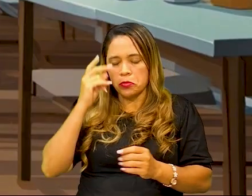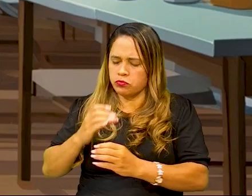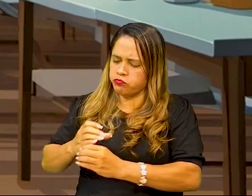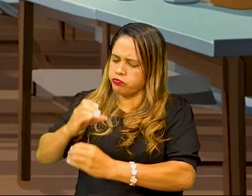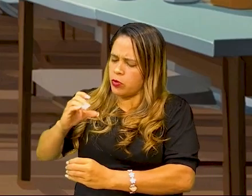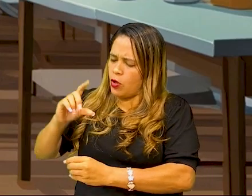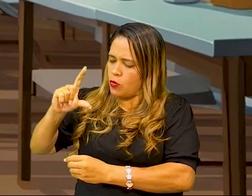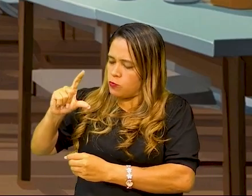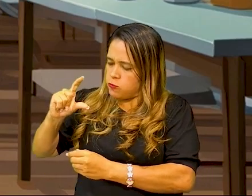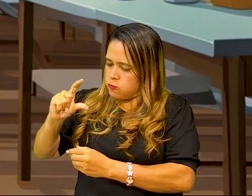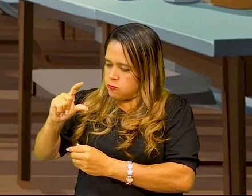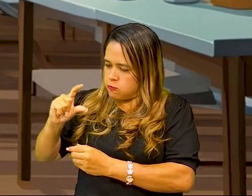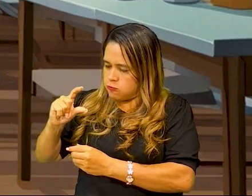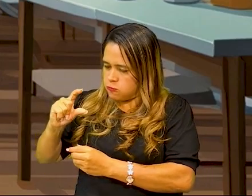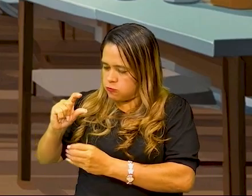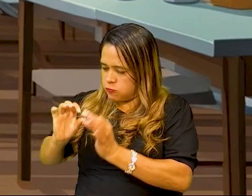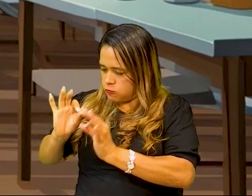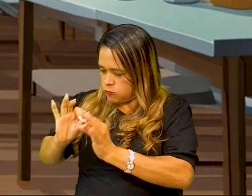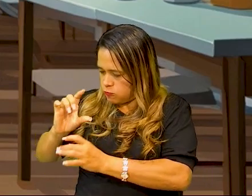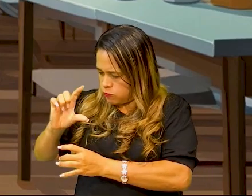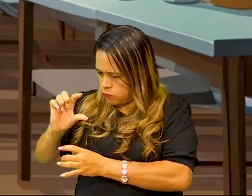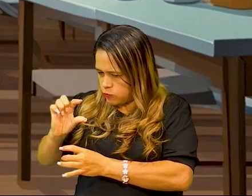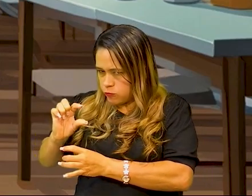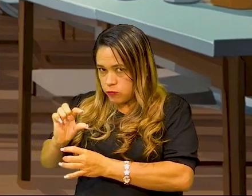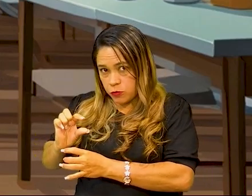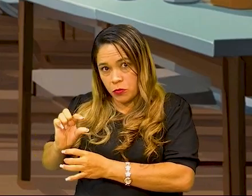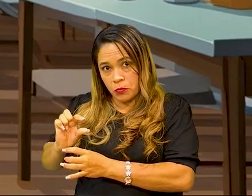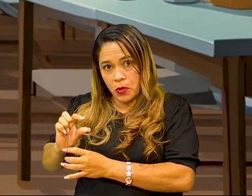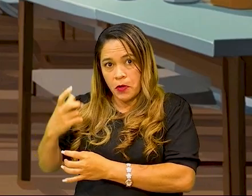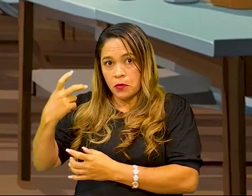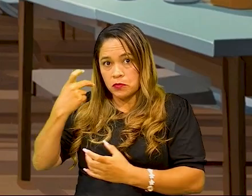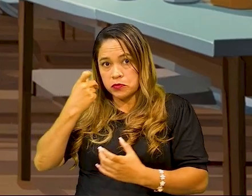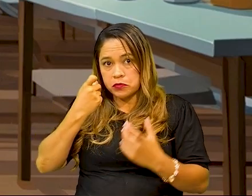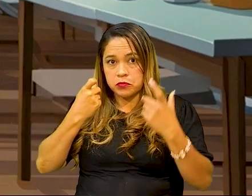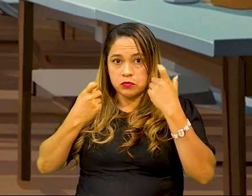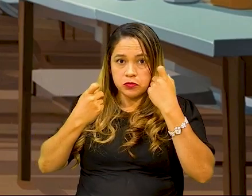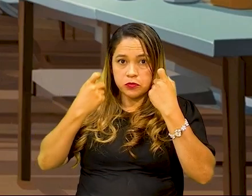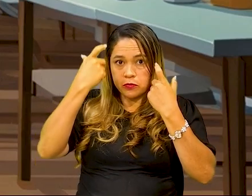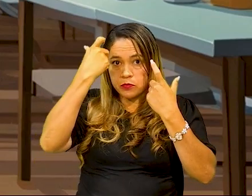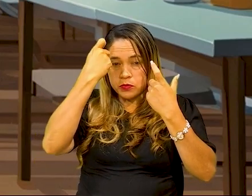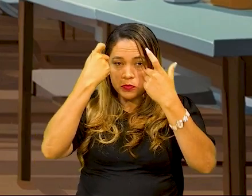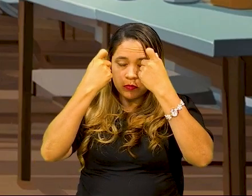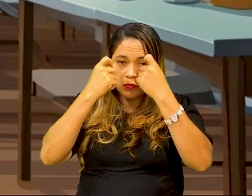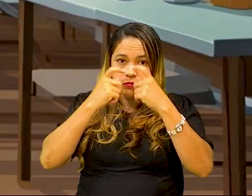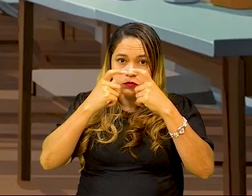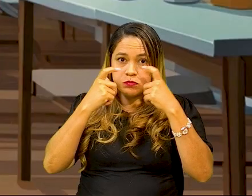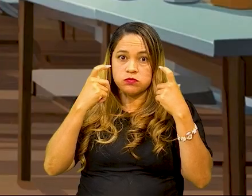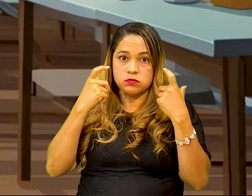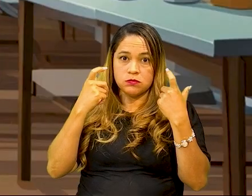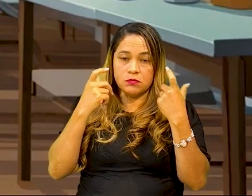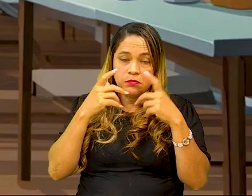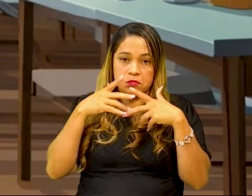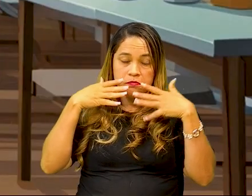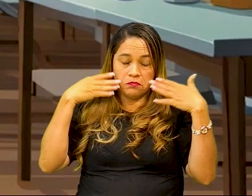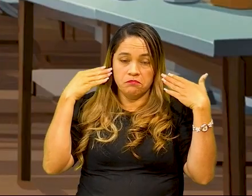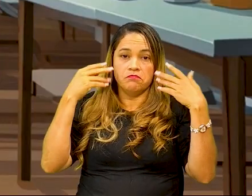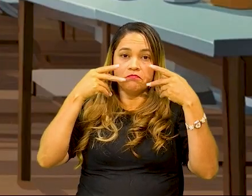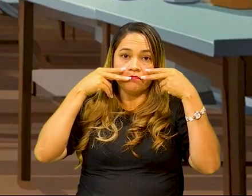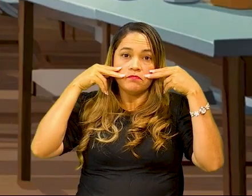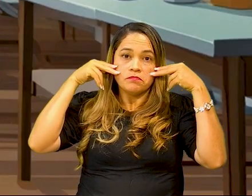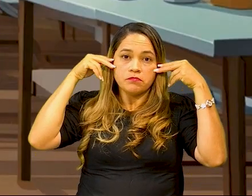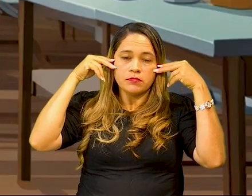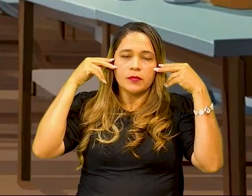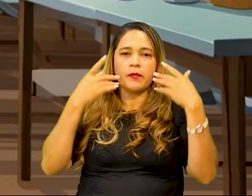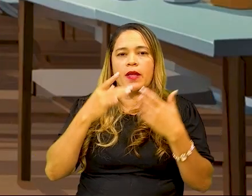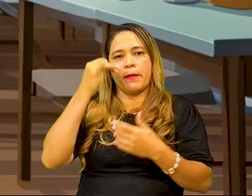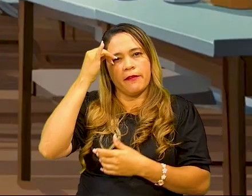a concentração dessa toxina e, de repente, começaram a aplicar em alguns pontos estratégicos do rosto. Por exemplo, o pessoal não usa muito Botox para